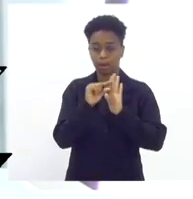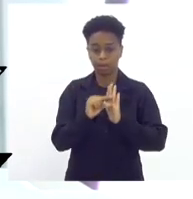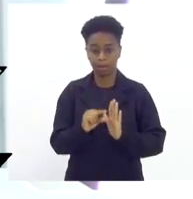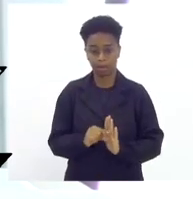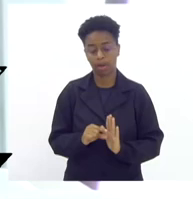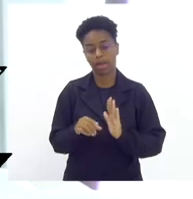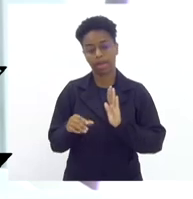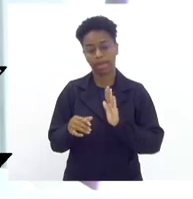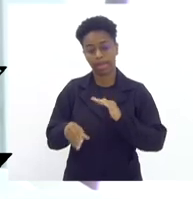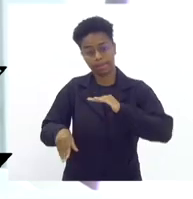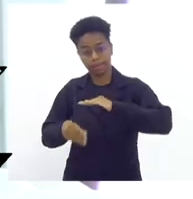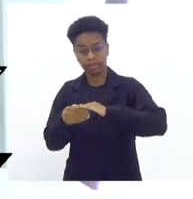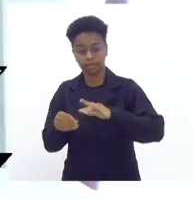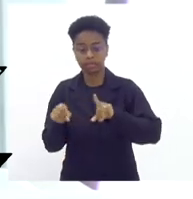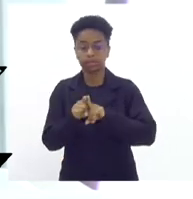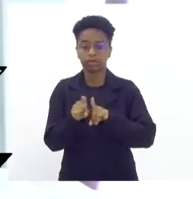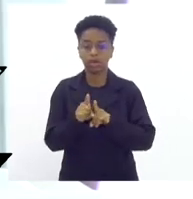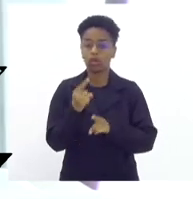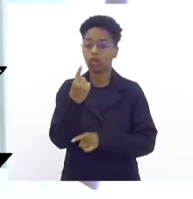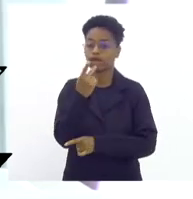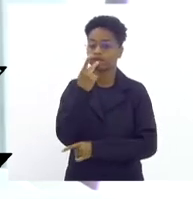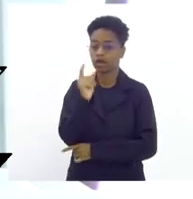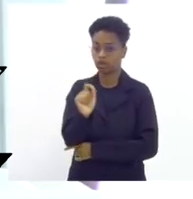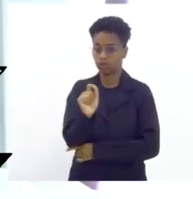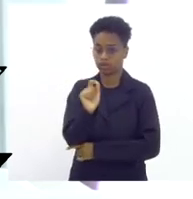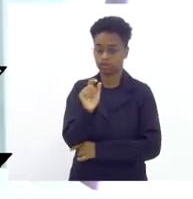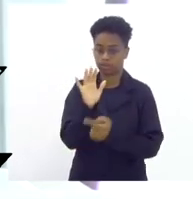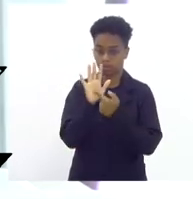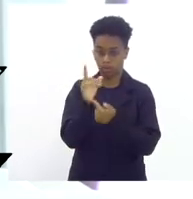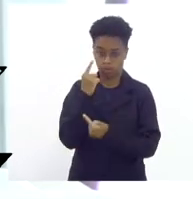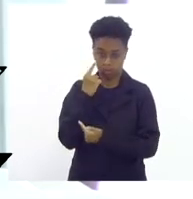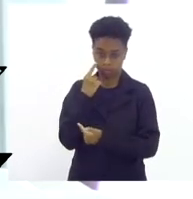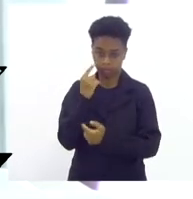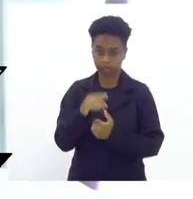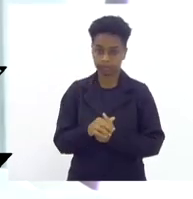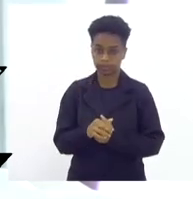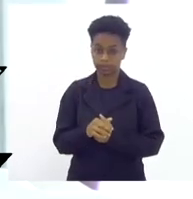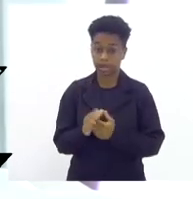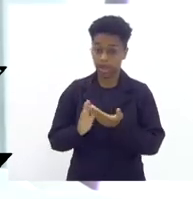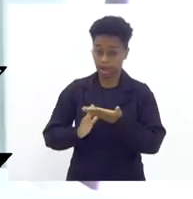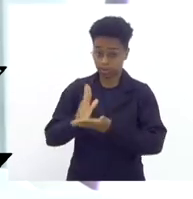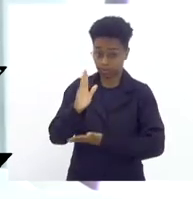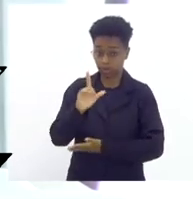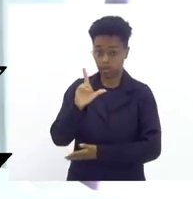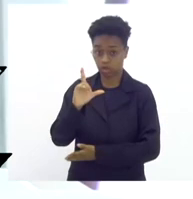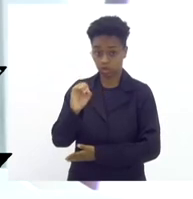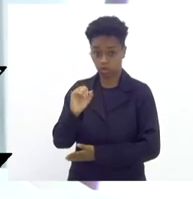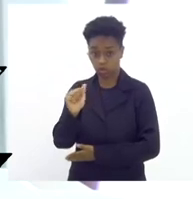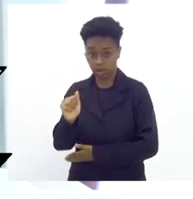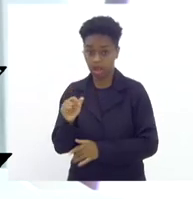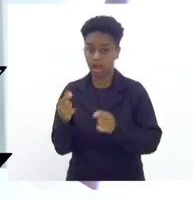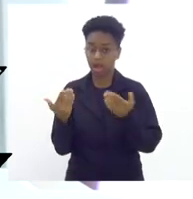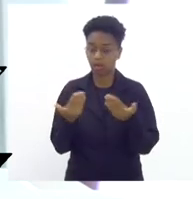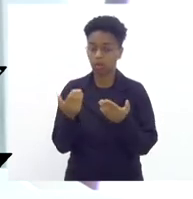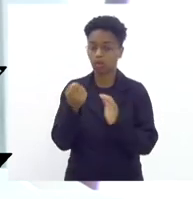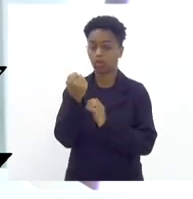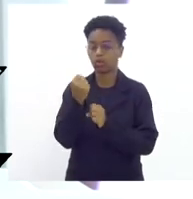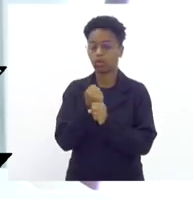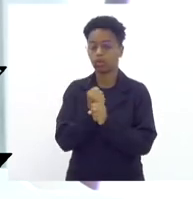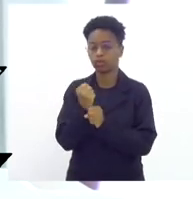Deputado e uma delas Inclusive fala que ó aprovada na lua deste ano